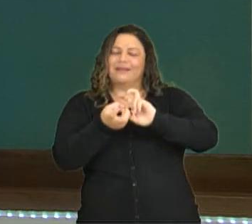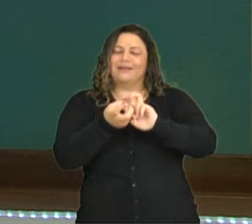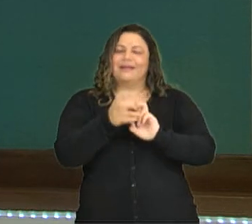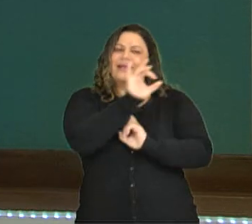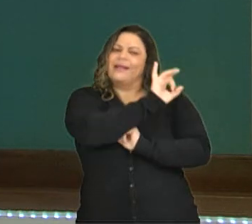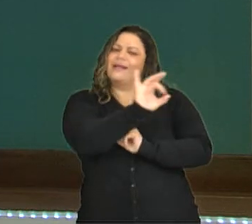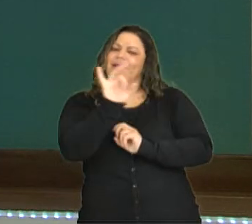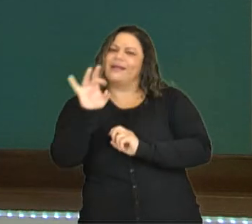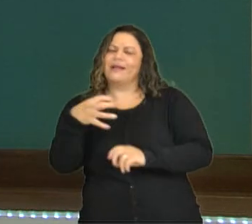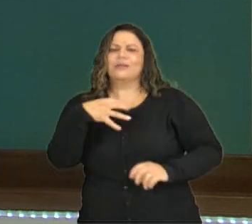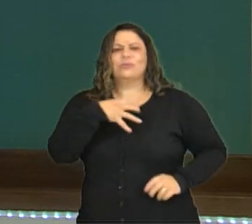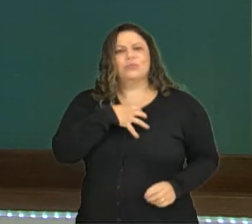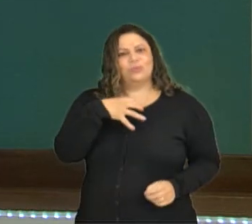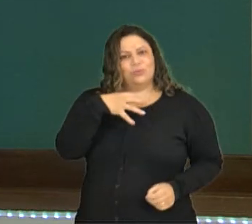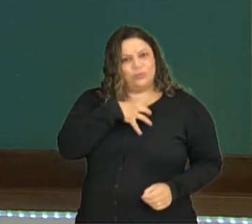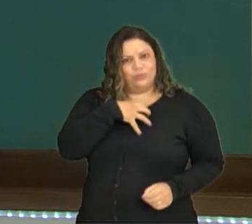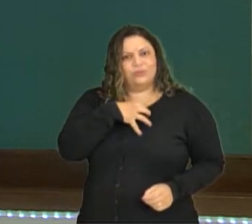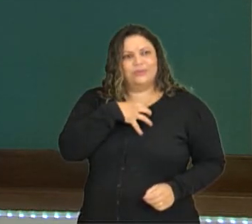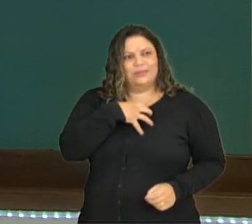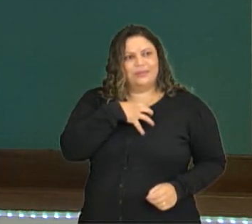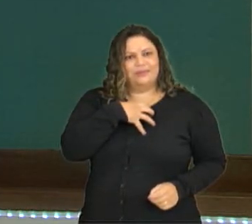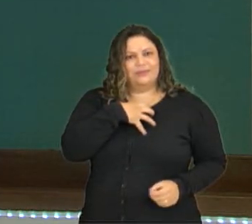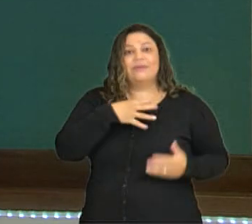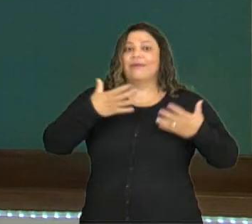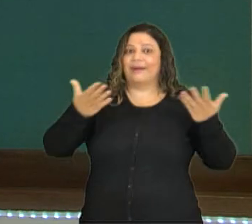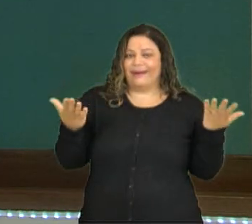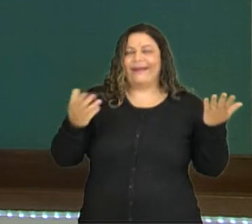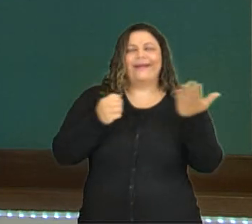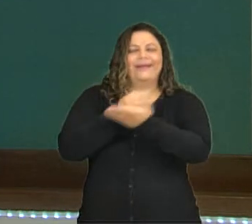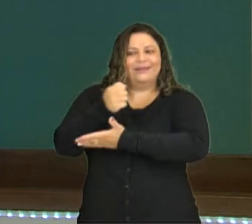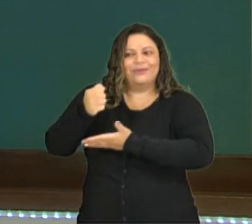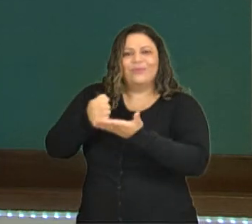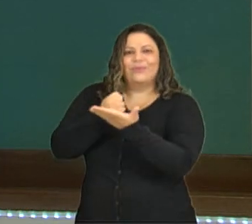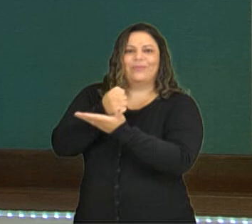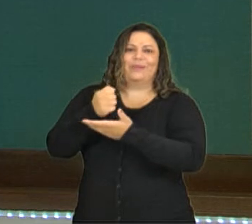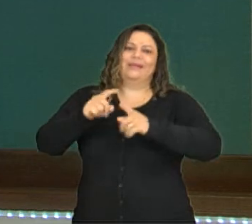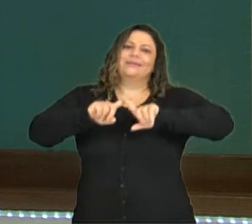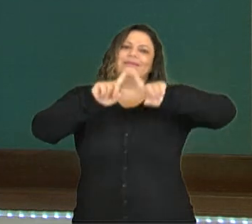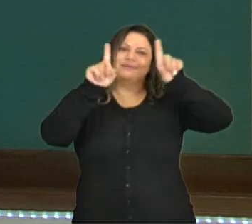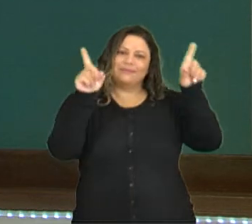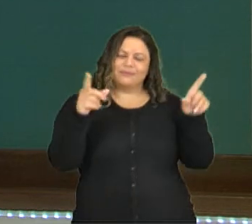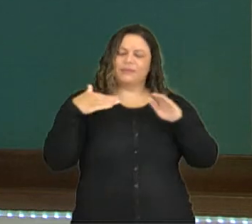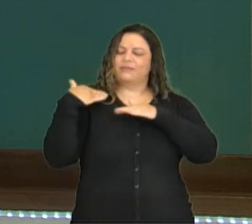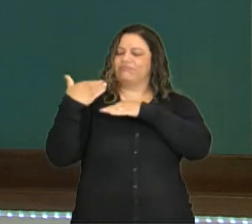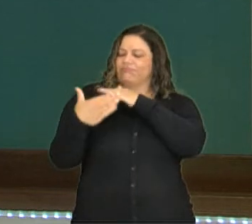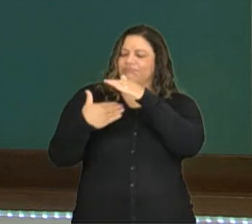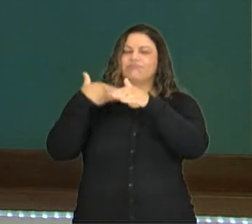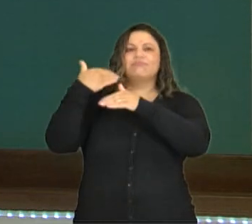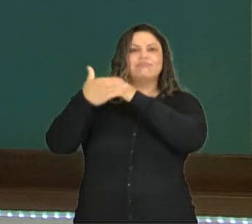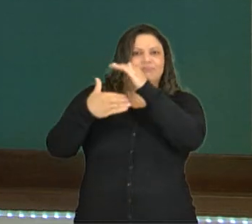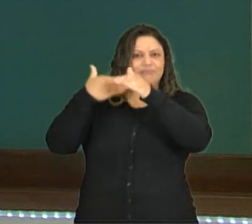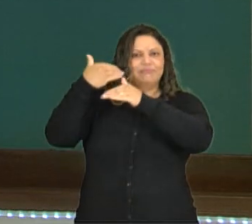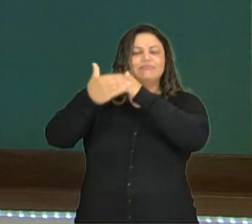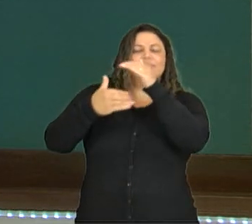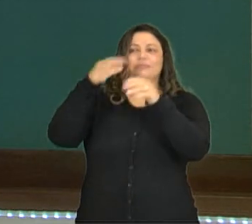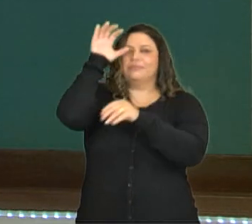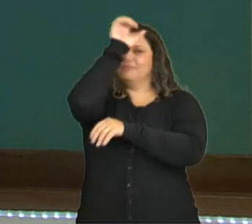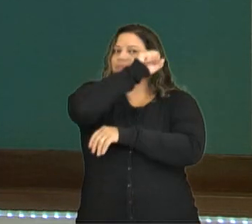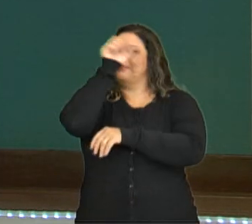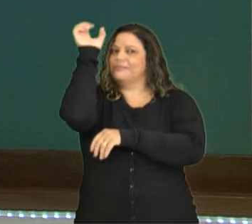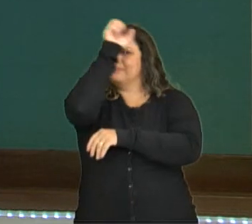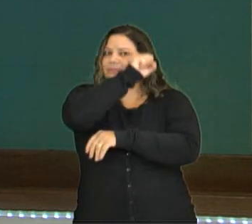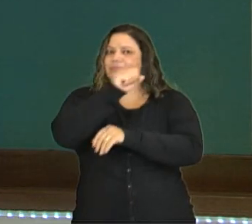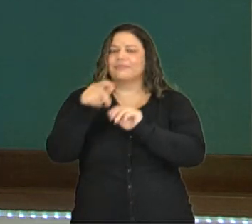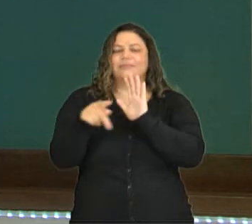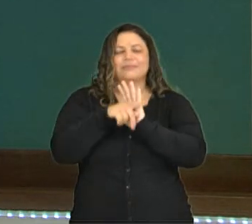jeito. Óbvio que tem o básico, mas daí, conforme você vai se aprimorando e aprendendo, você vai ter o